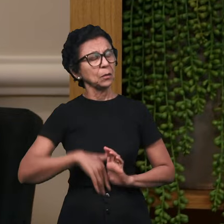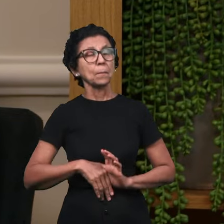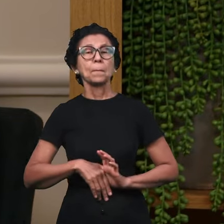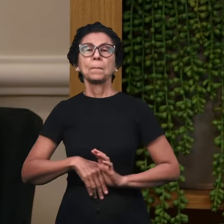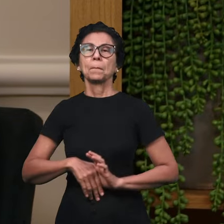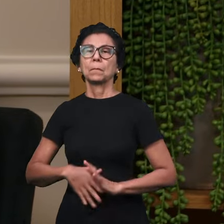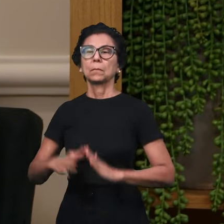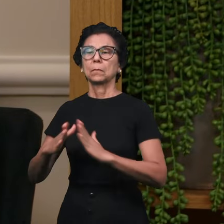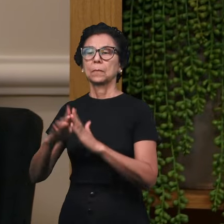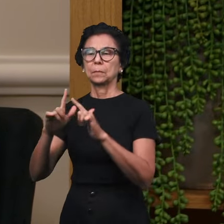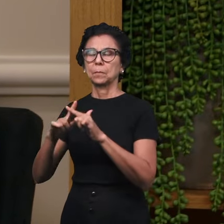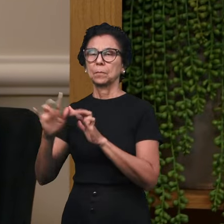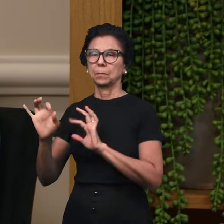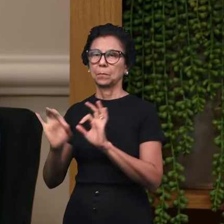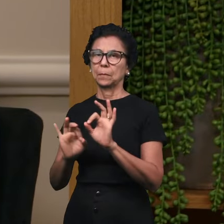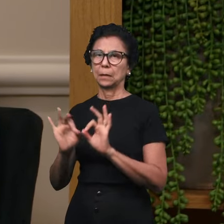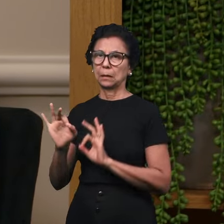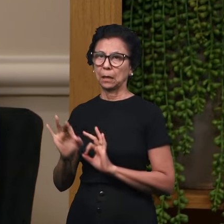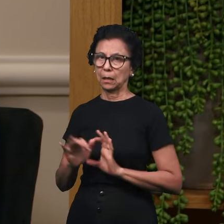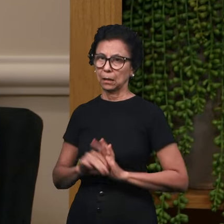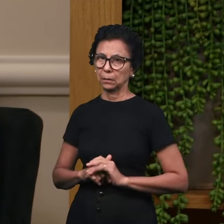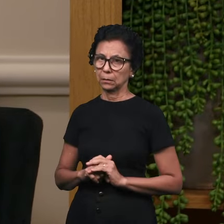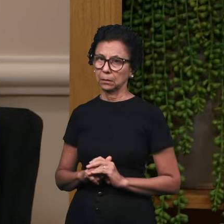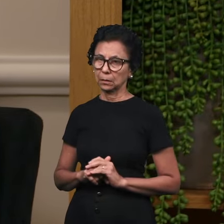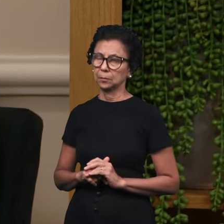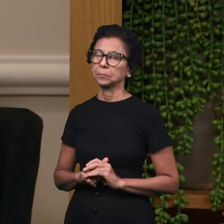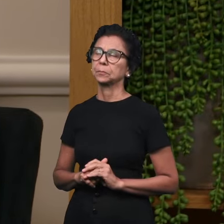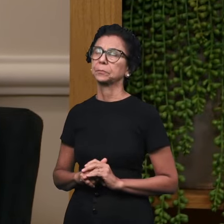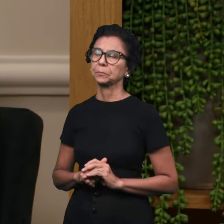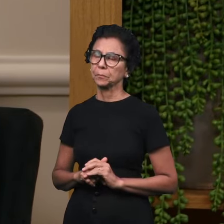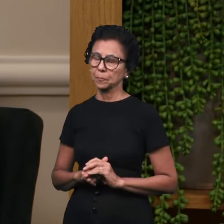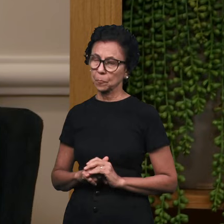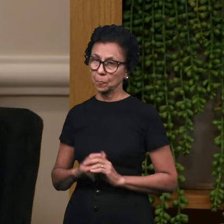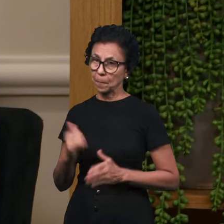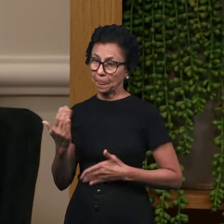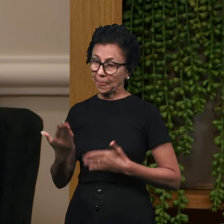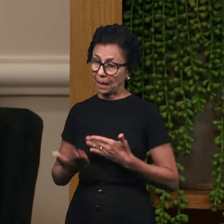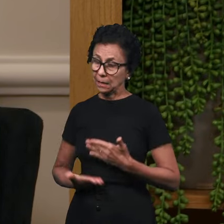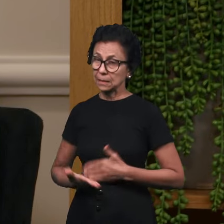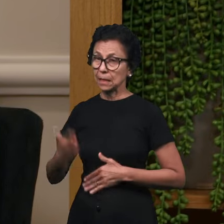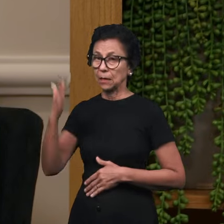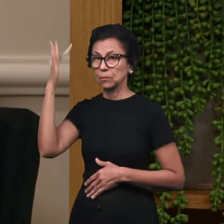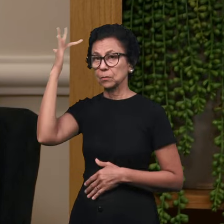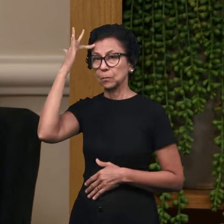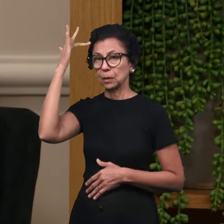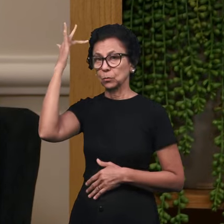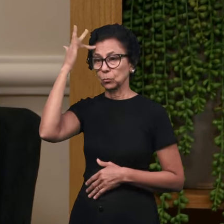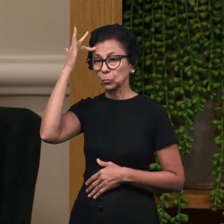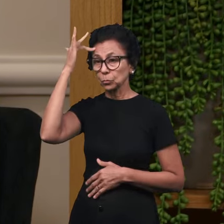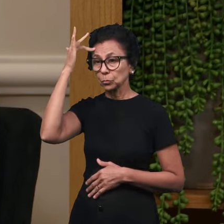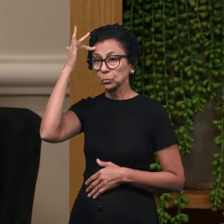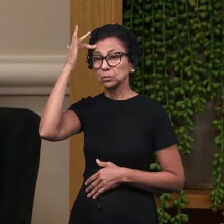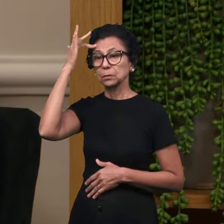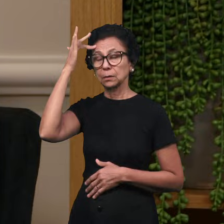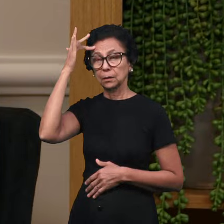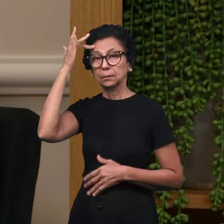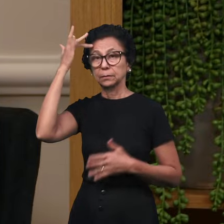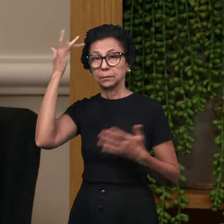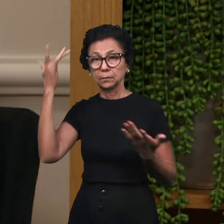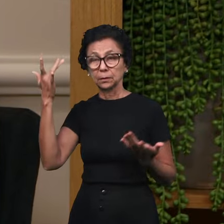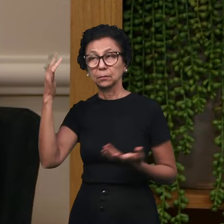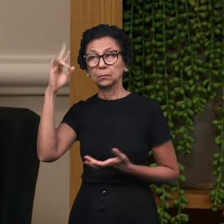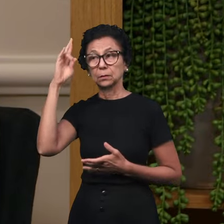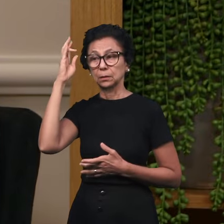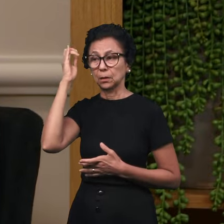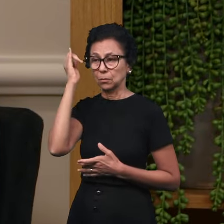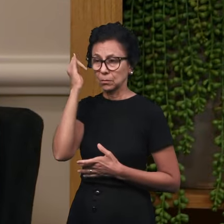corpo, uma igreja preparada, disciplinada, servos maduros, né? Então o Senhor tem